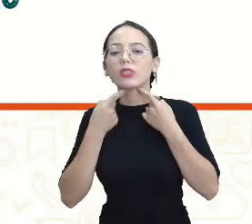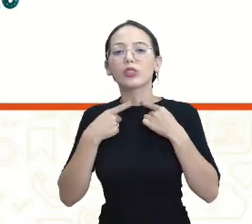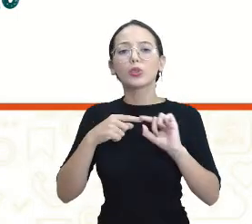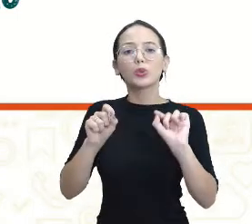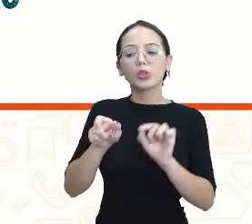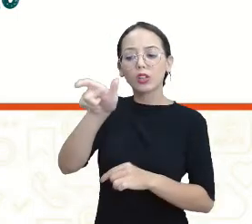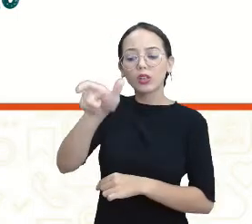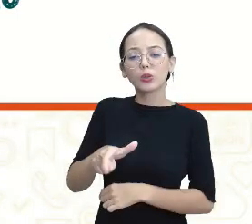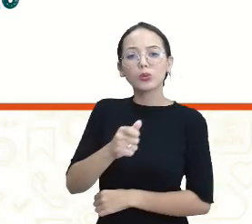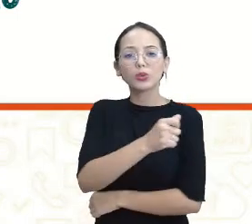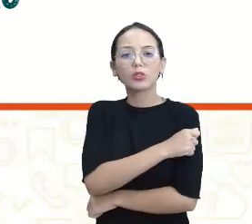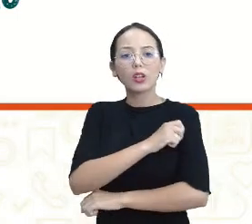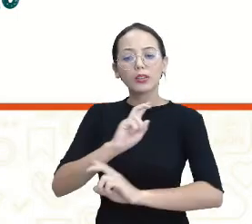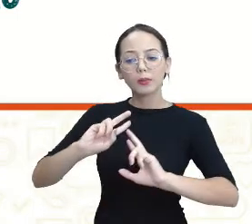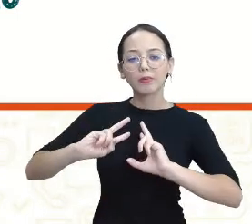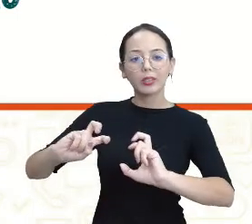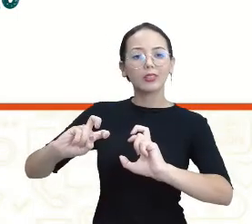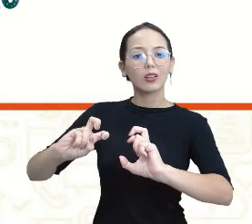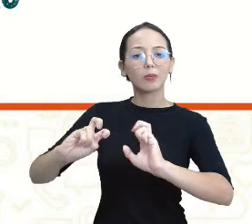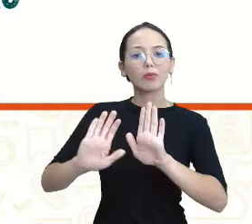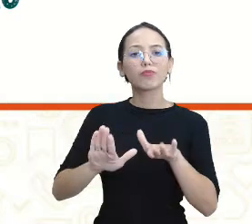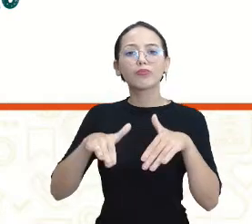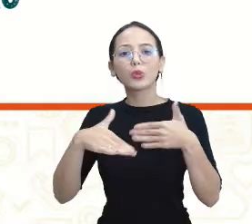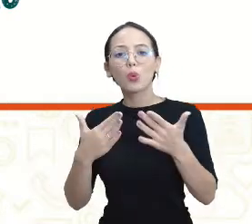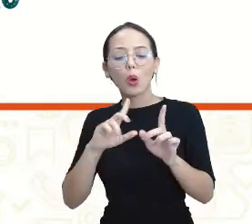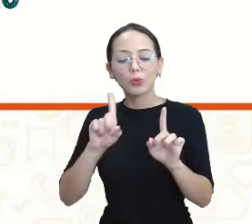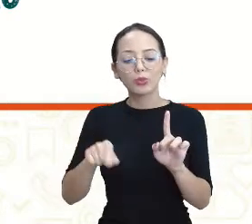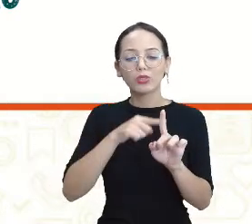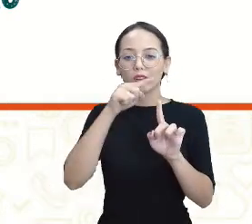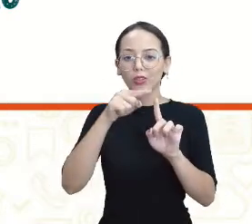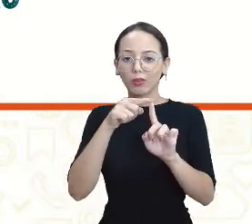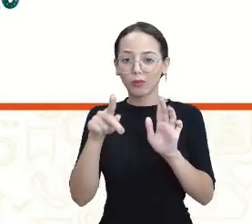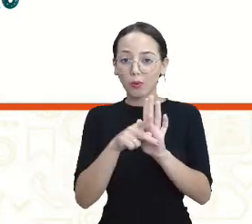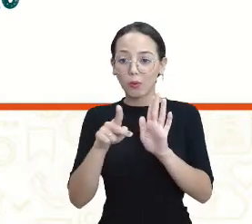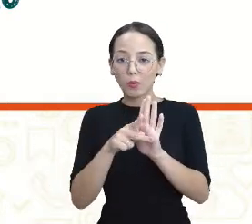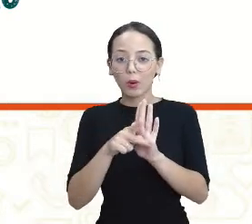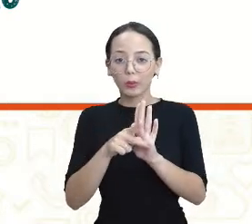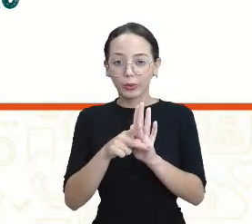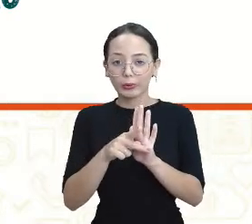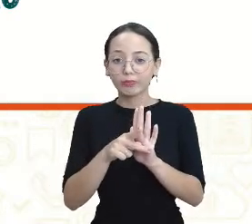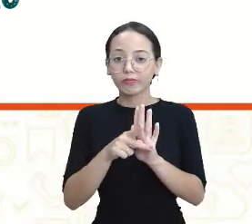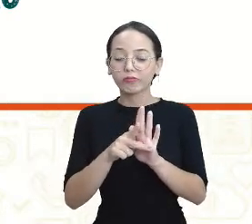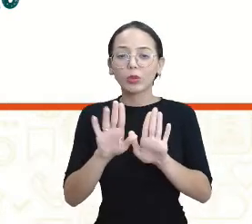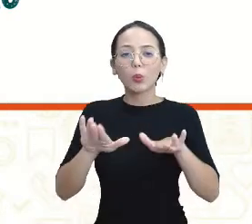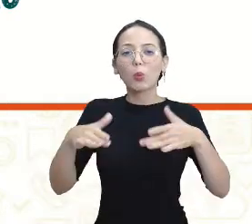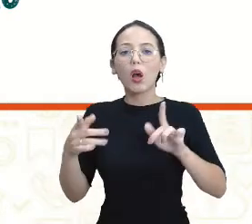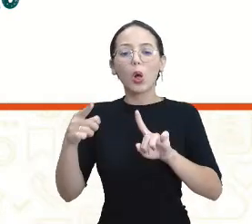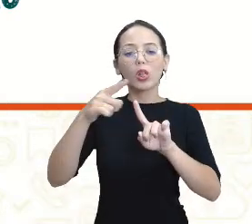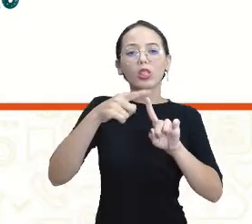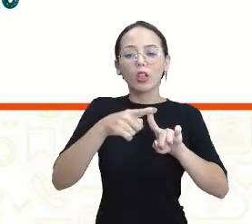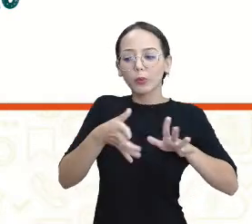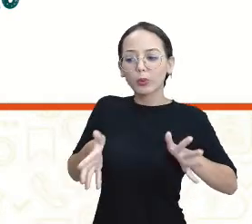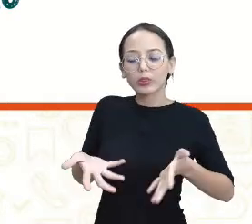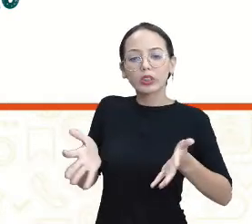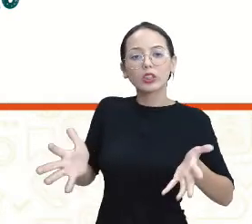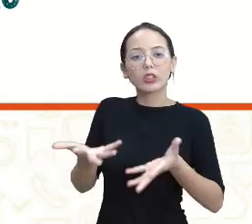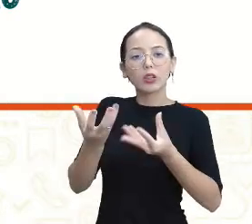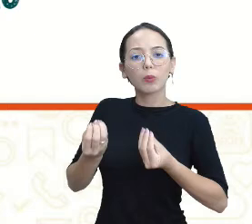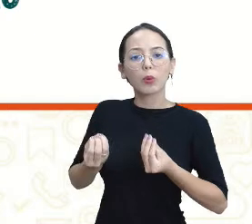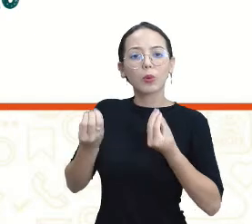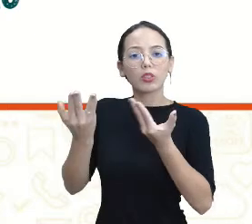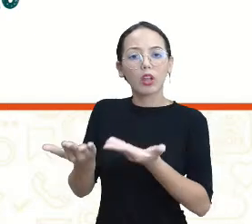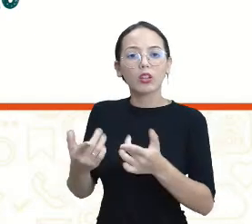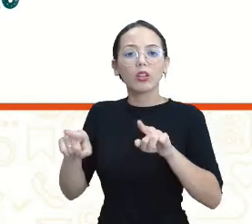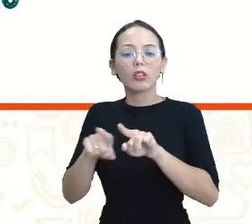que esse estudante perceba? Qual é a prioridade naquela intervenção? Que tipo de estímulo você está oferecendo e